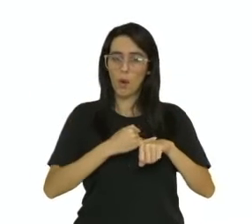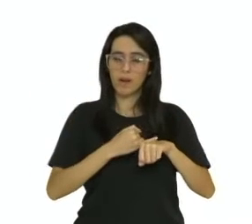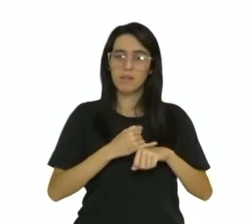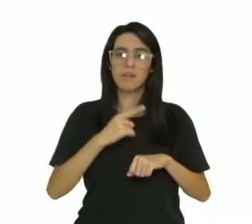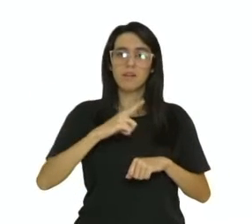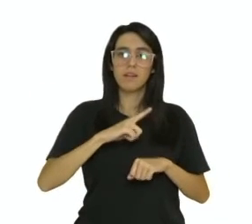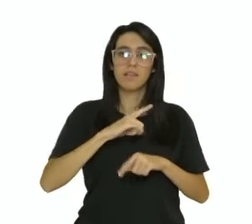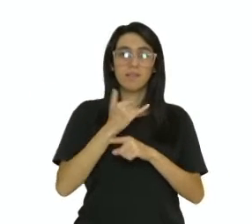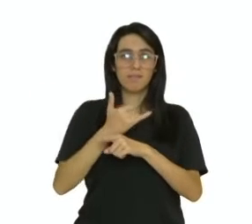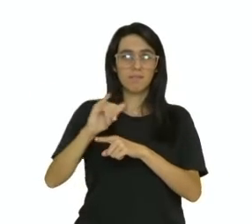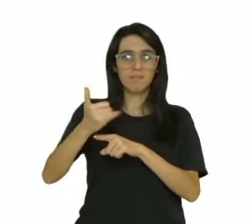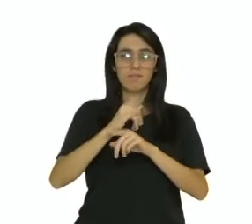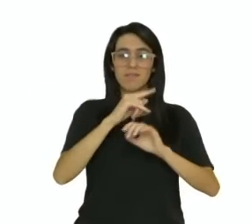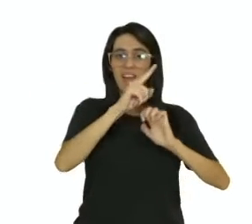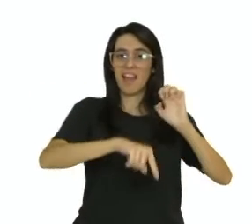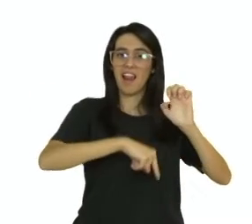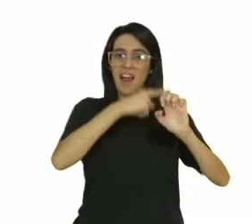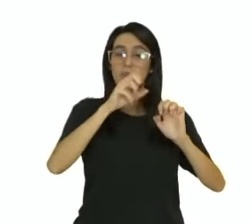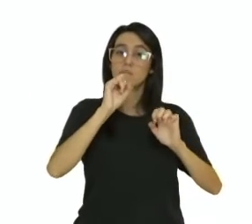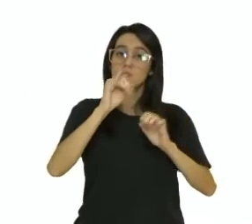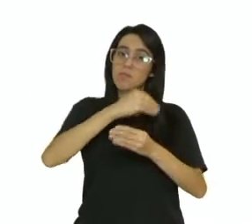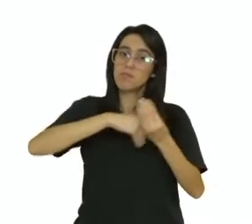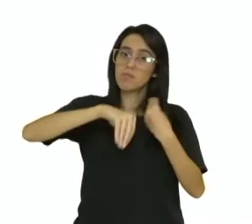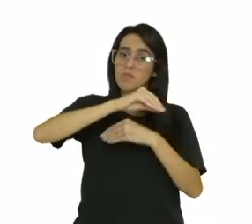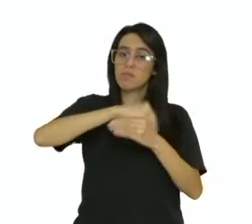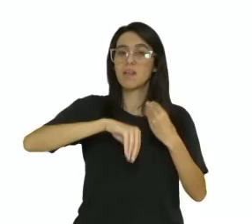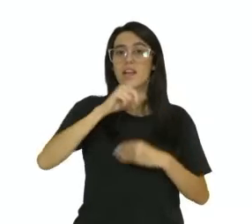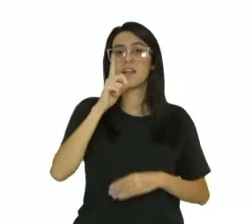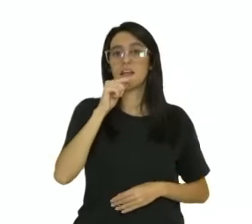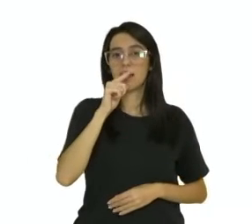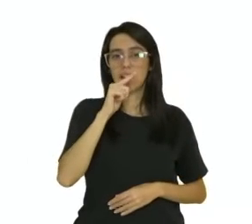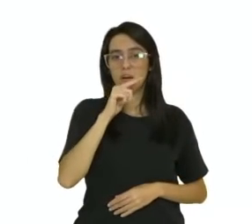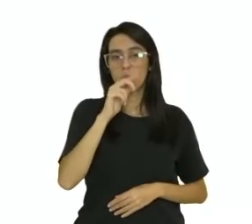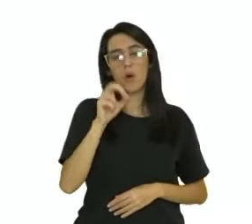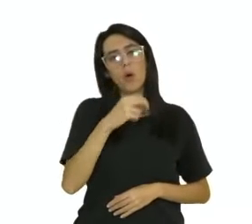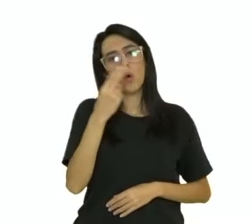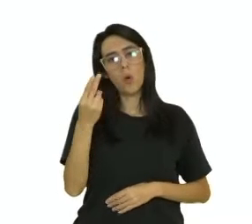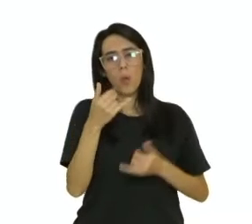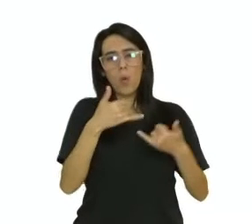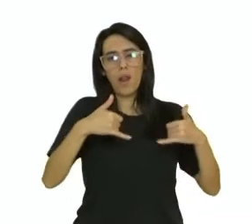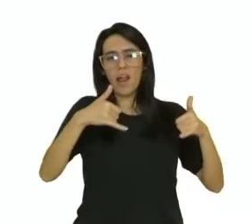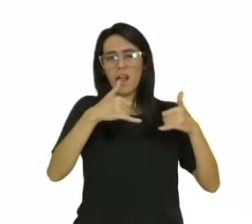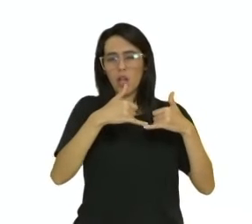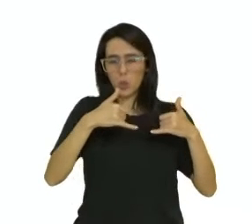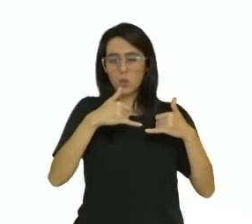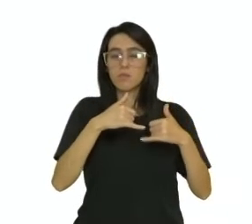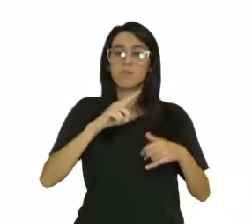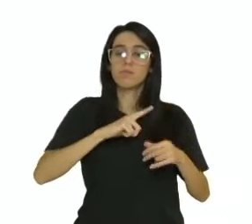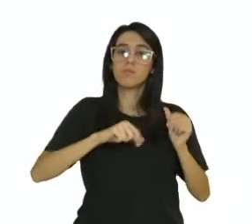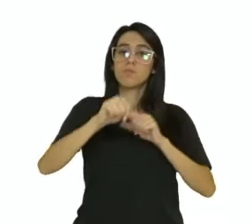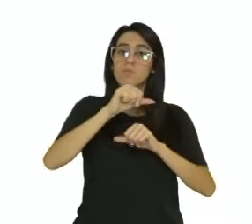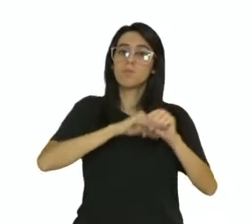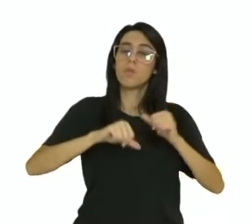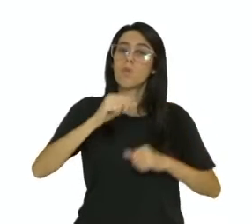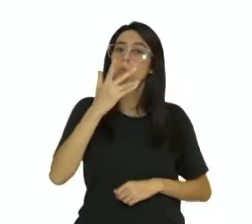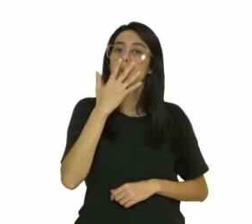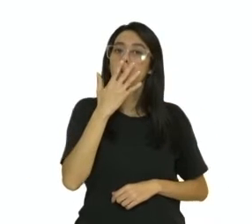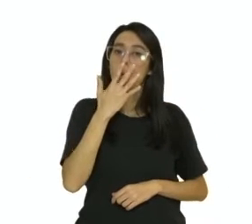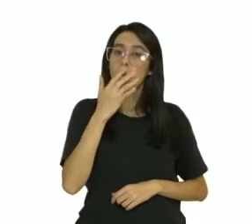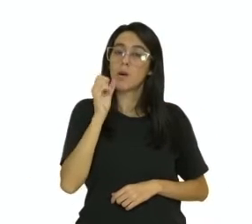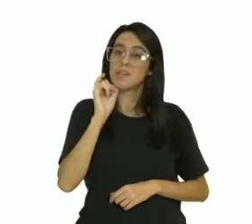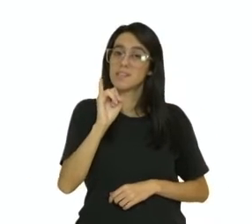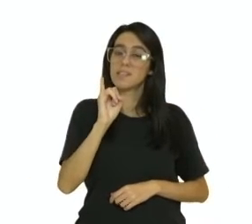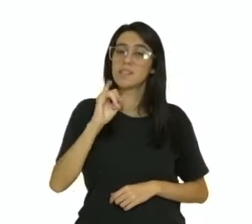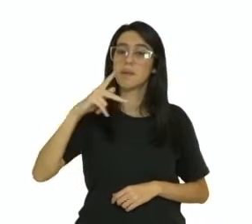conduzem corrente elétrica quando estão em solução aquosa ou quando estão na fase líquida, fundidas, e alteram a cor da solução na presença